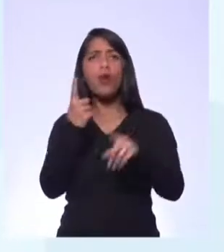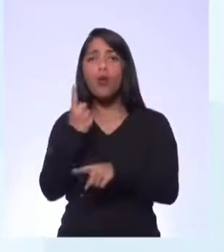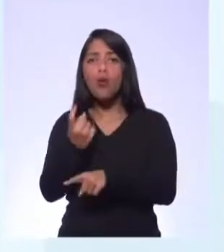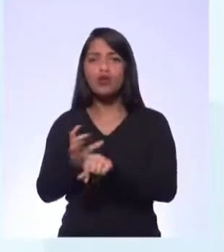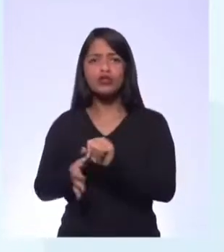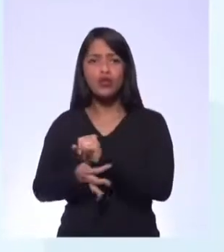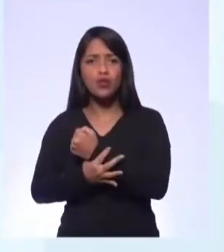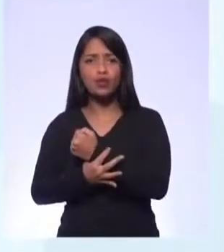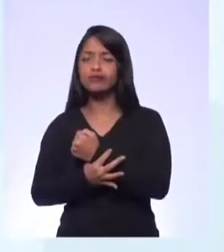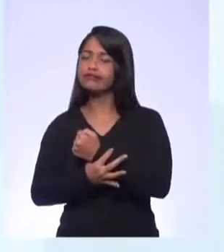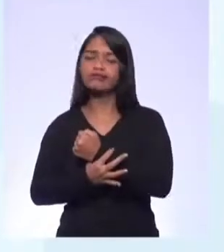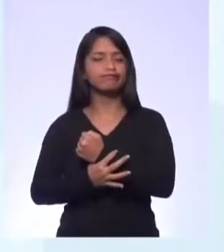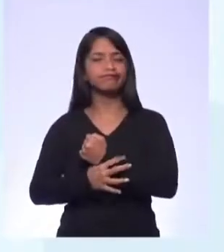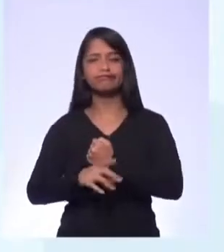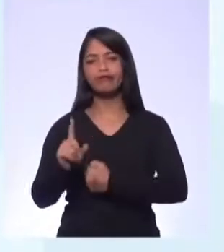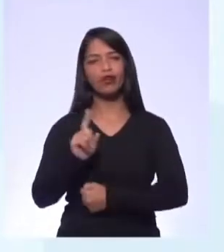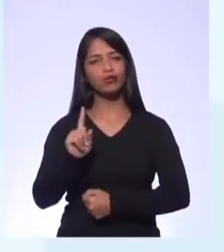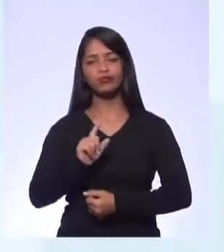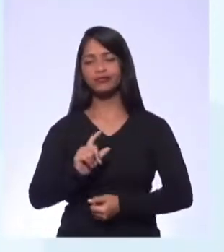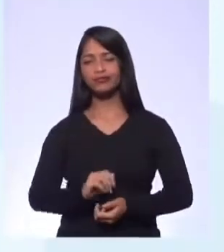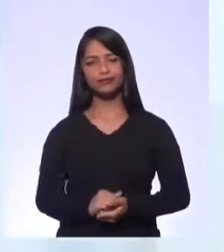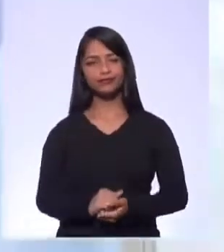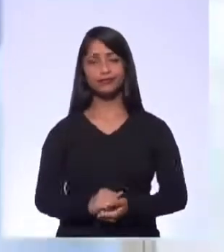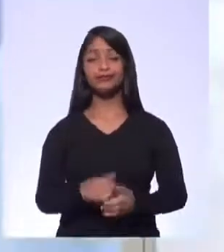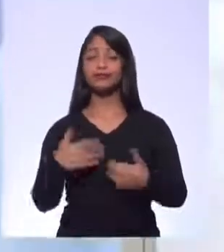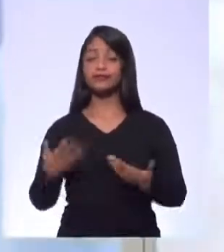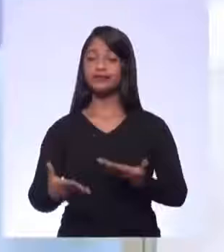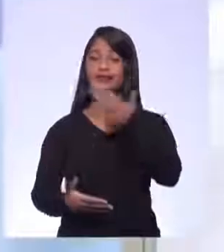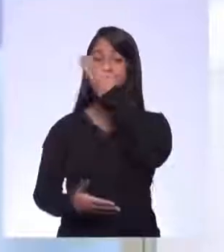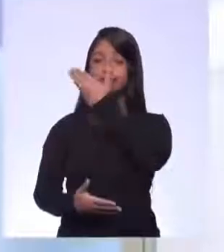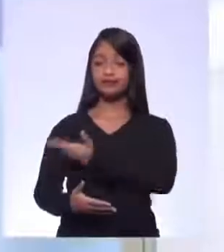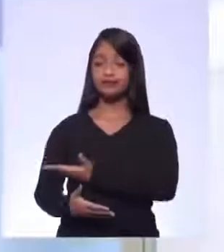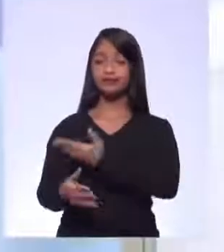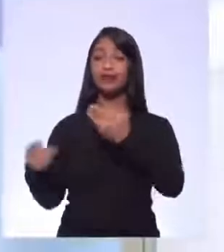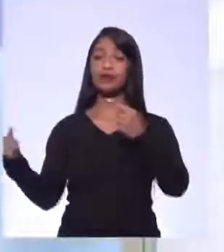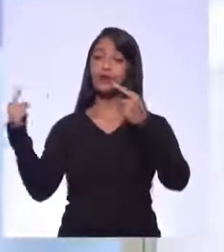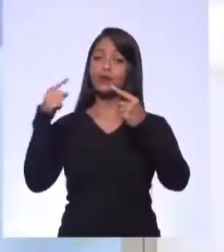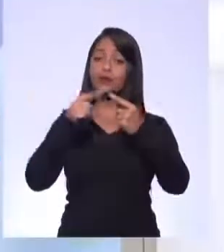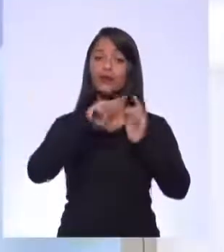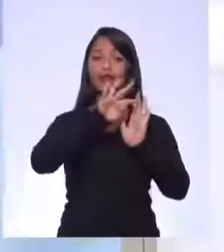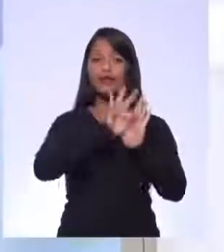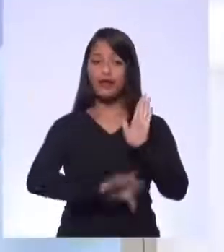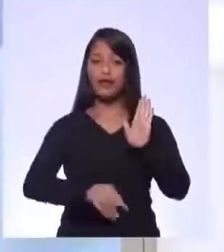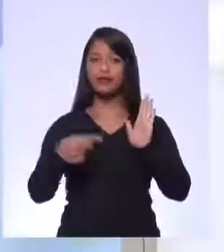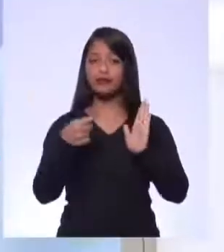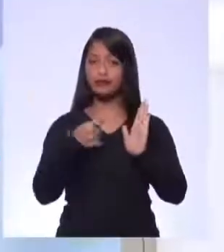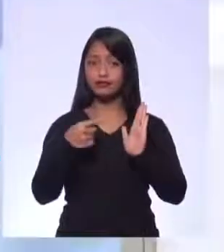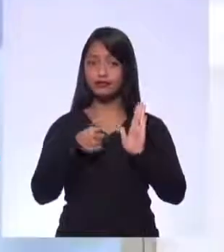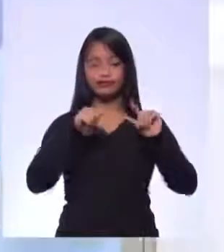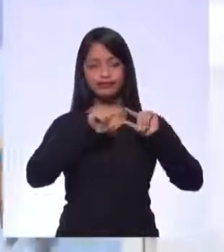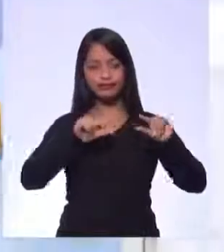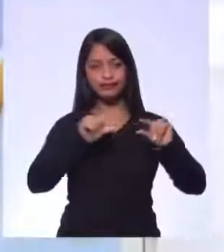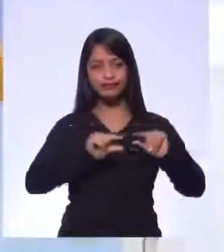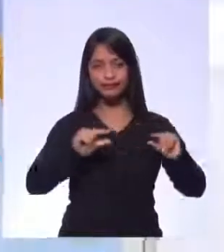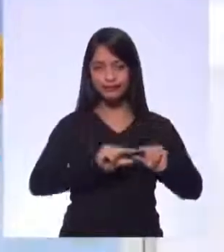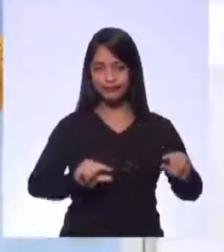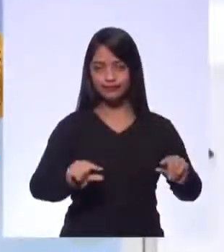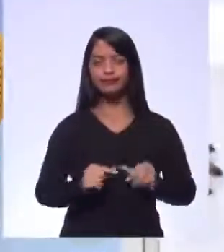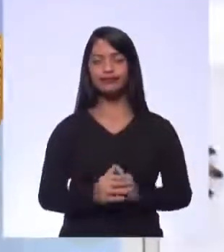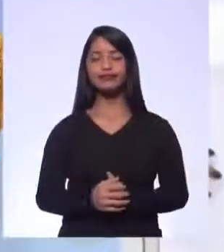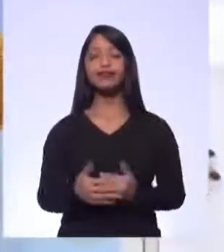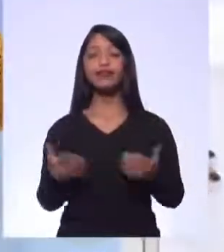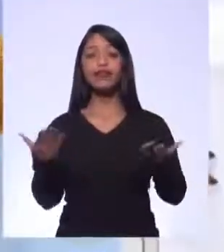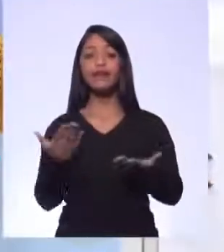não podem. Então, isso daqui, gente, era de acordo com o texto, né? De acordo com as sentenças do texto. Vou pedir para o